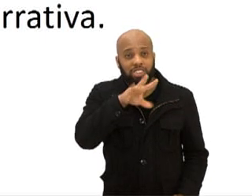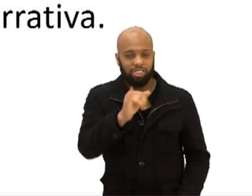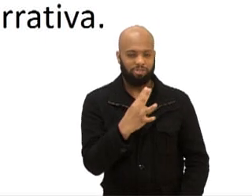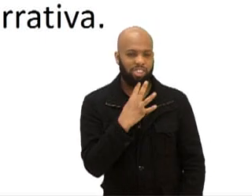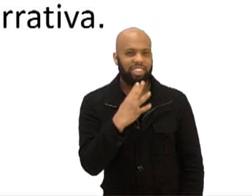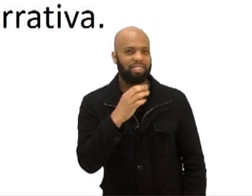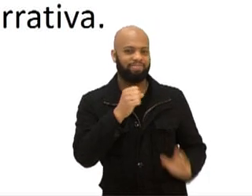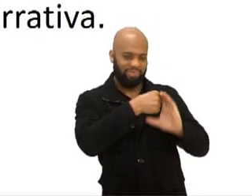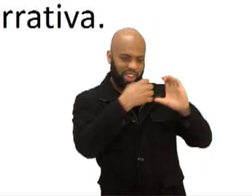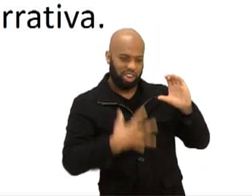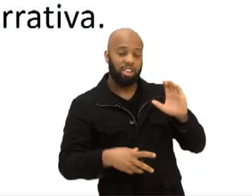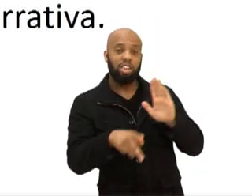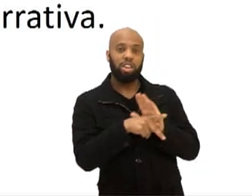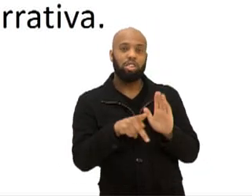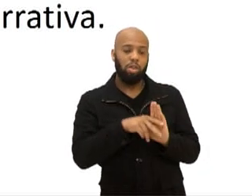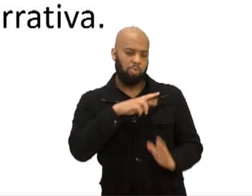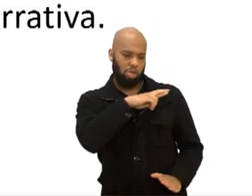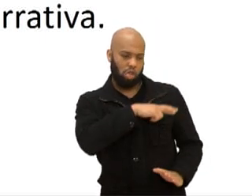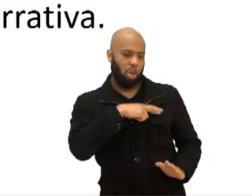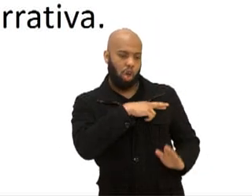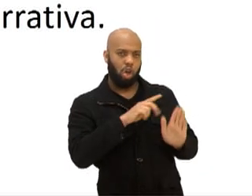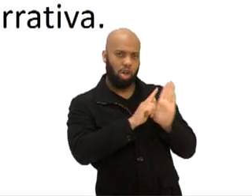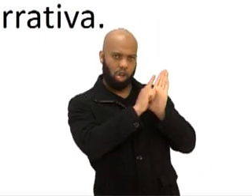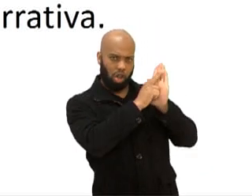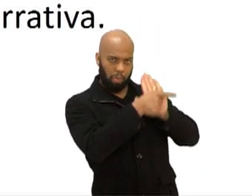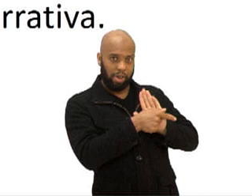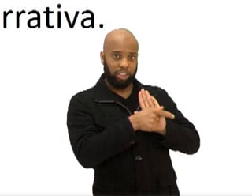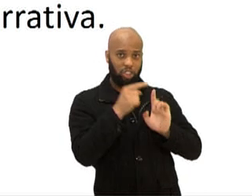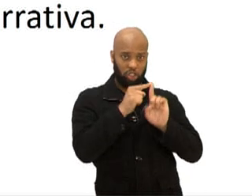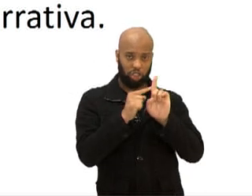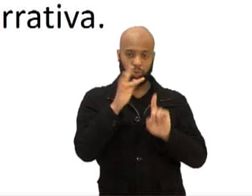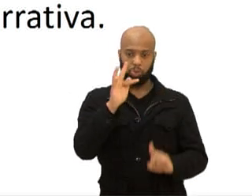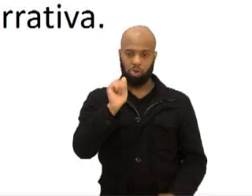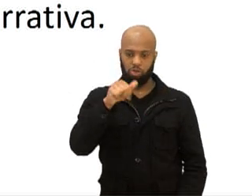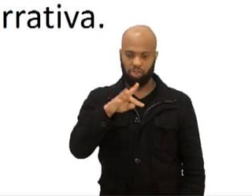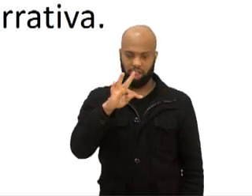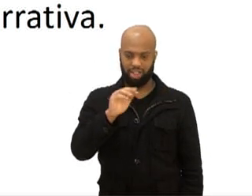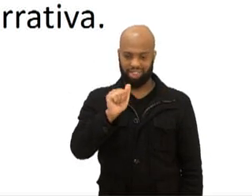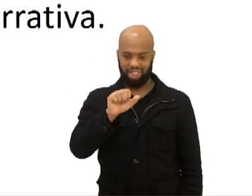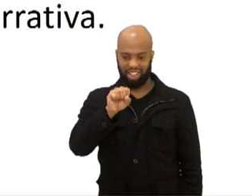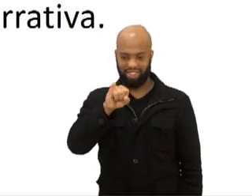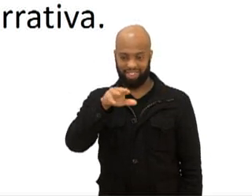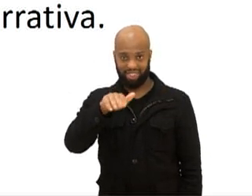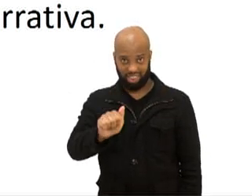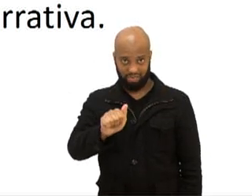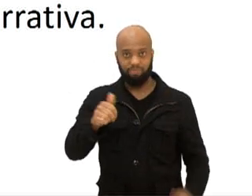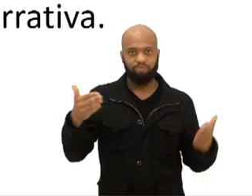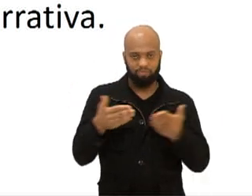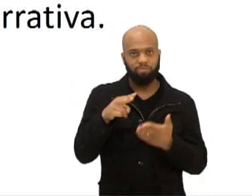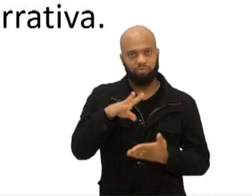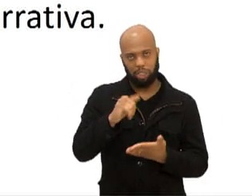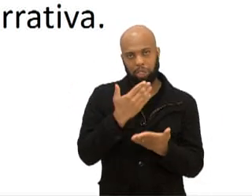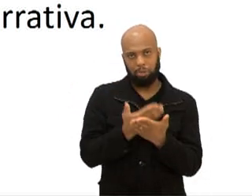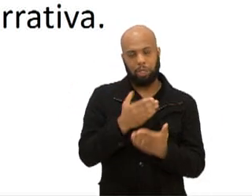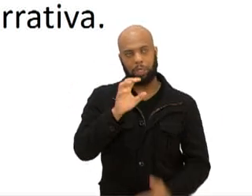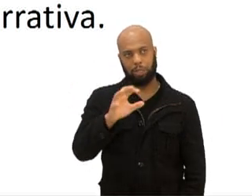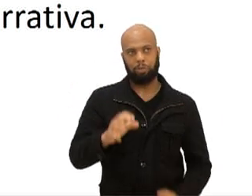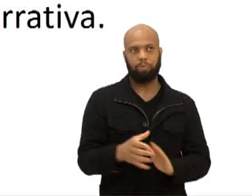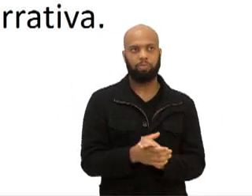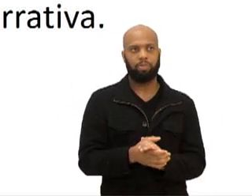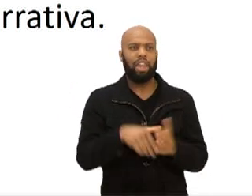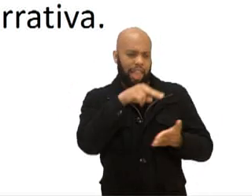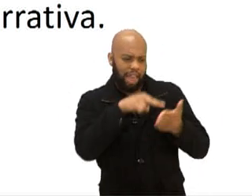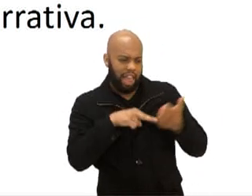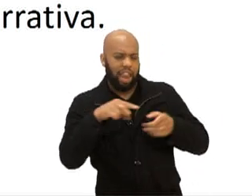gênero romance de fantasia. A gente já está falando de romance, já faz algumas aulas, e hoje nós vamos falar romance de fantasia.